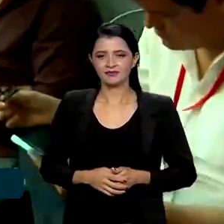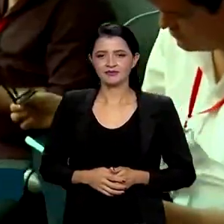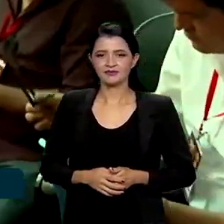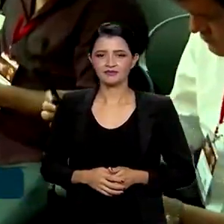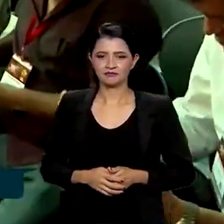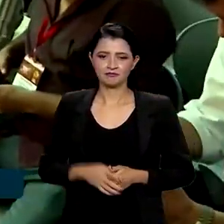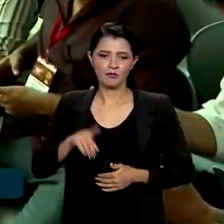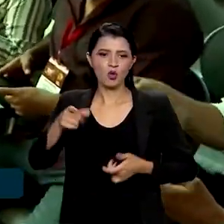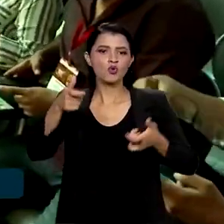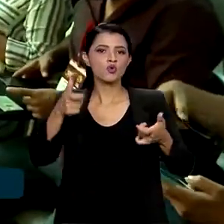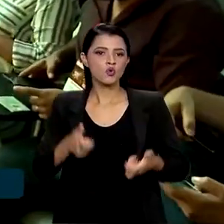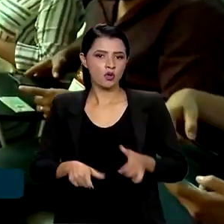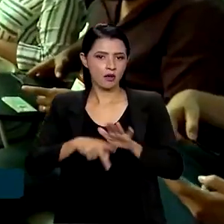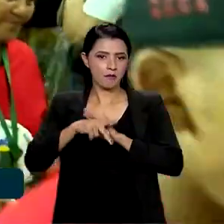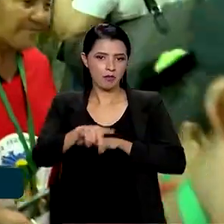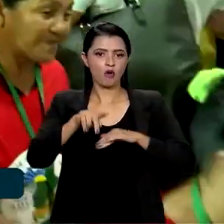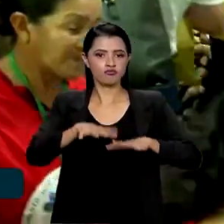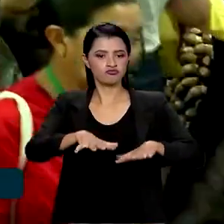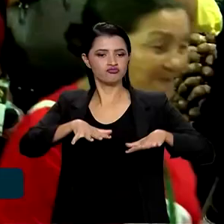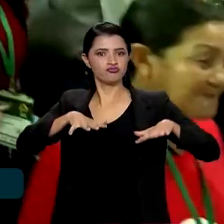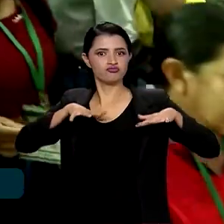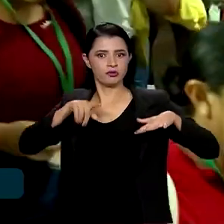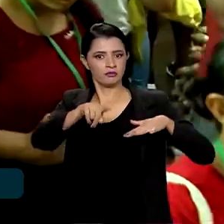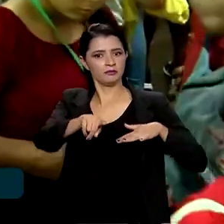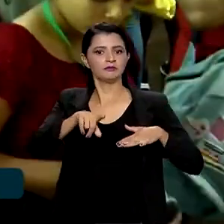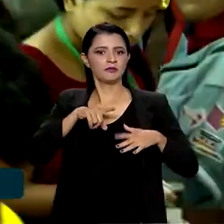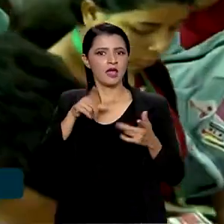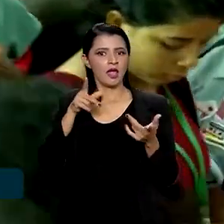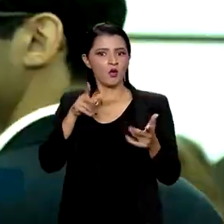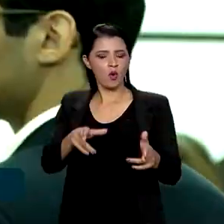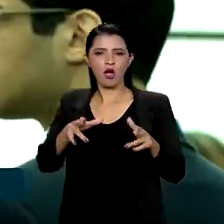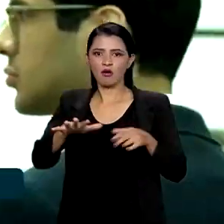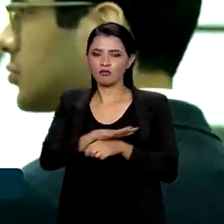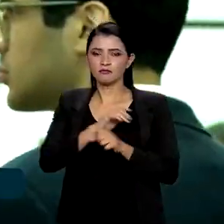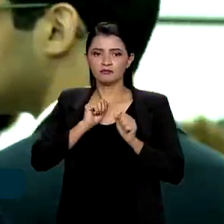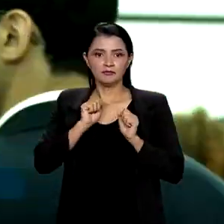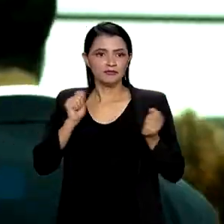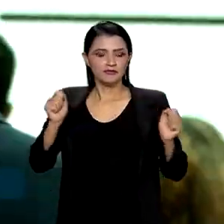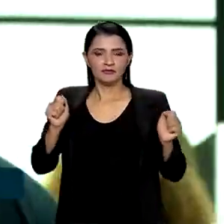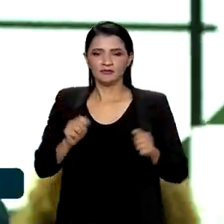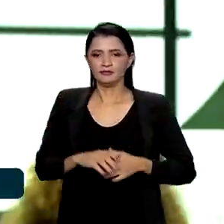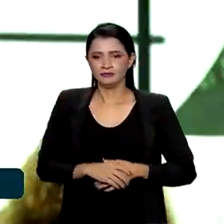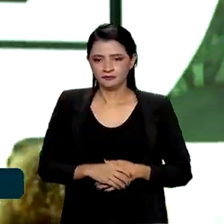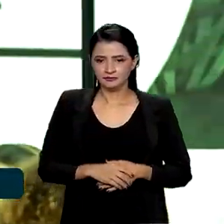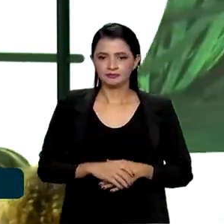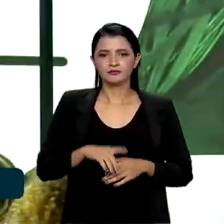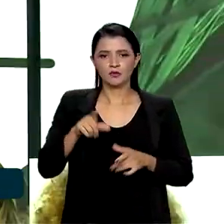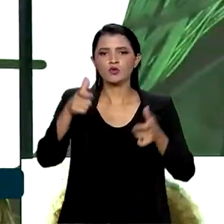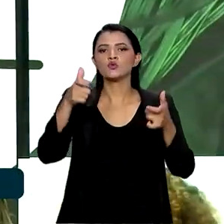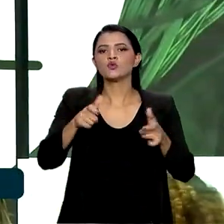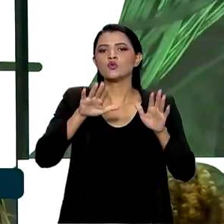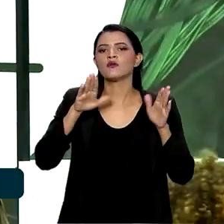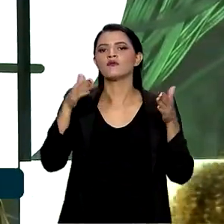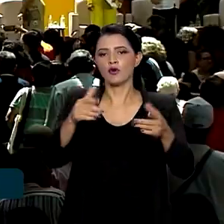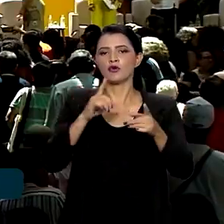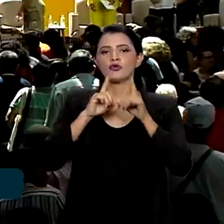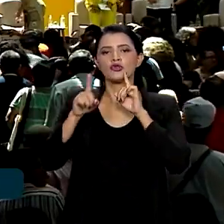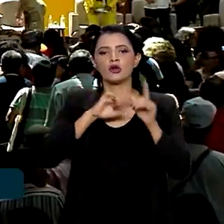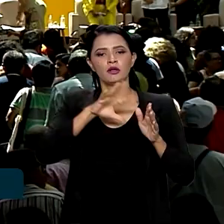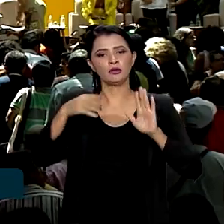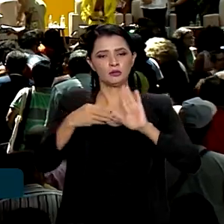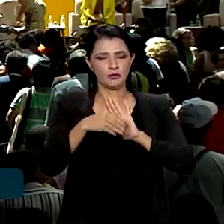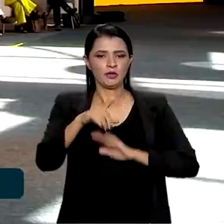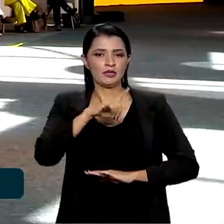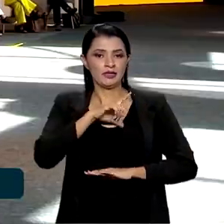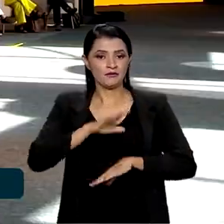No hangar do Centro de Convenções, o clima não foi diferente. O Fórum Diálogos Amazônicos contou